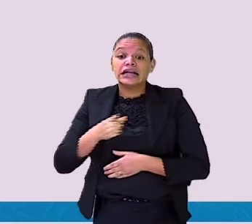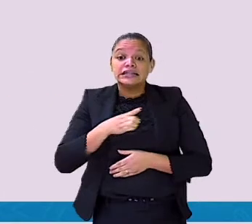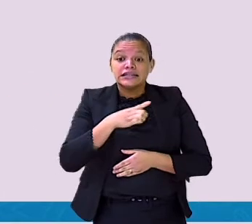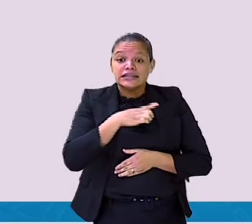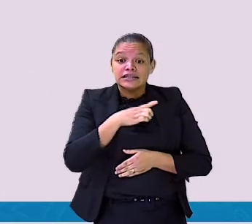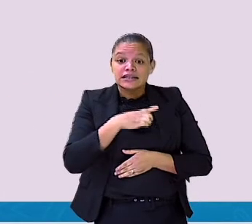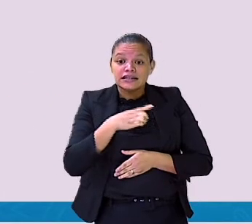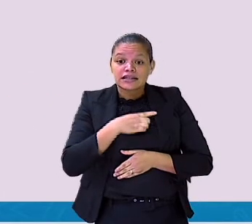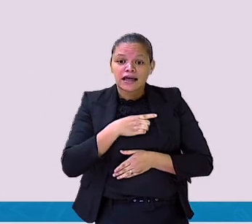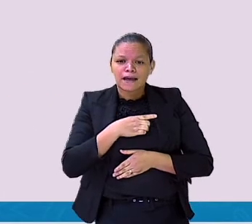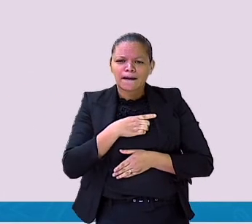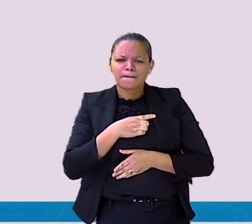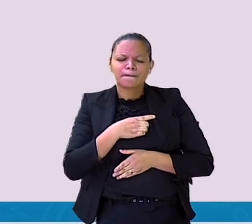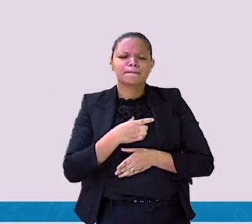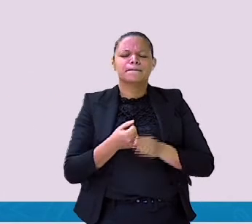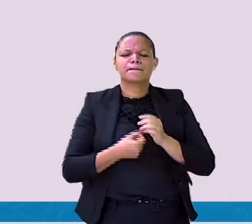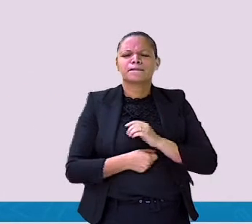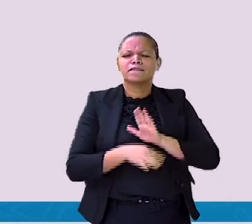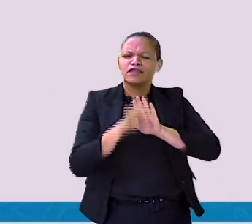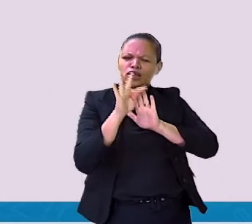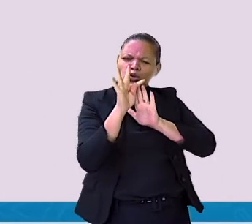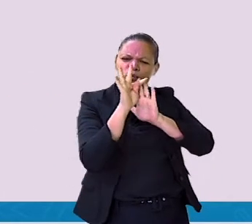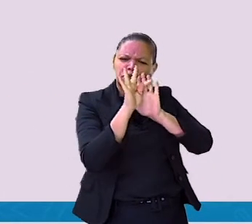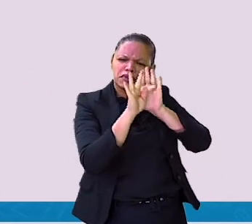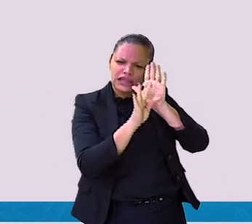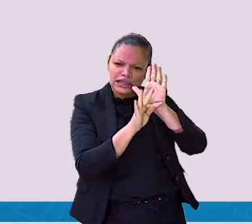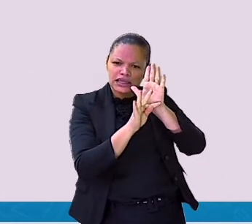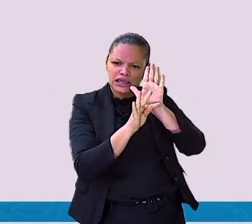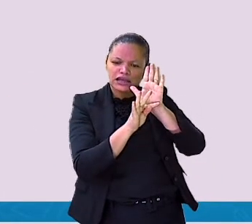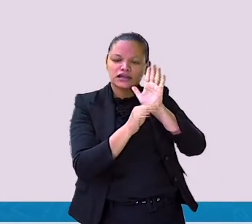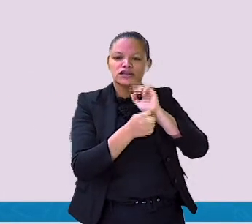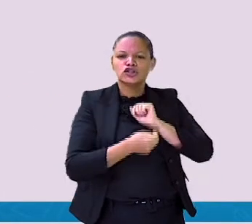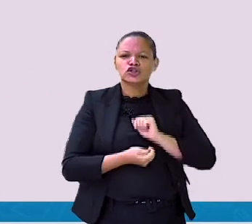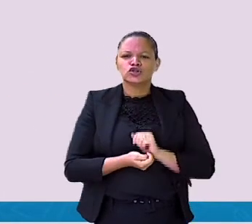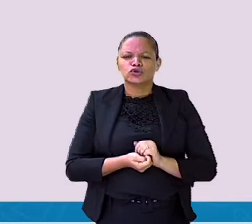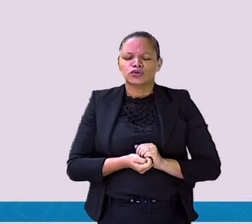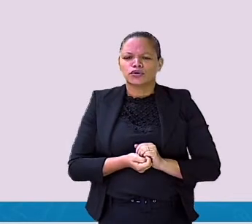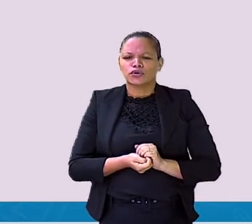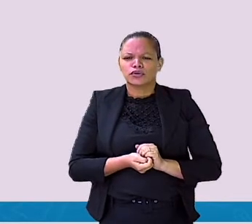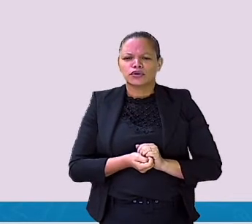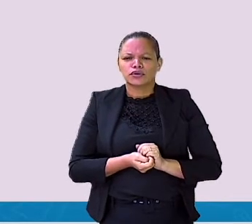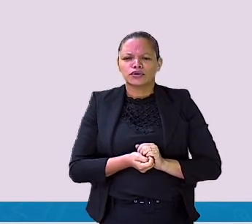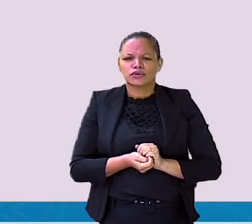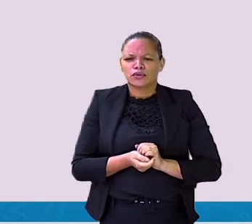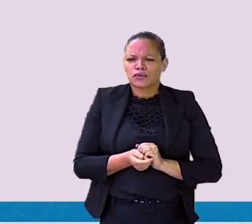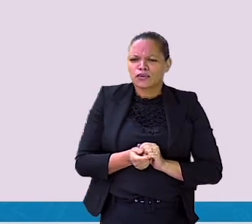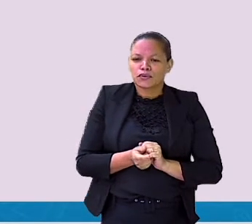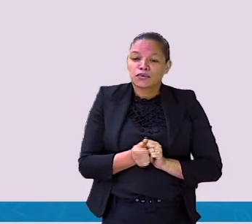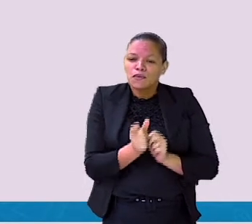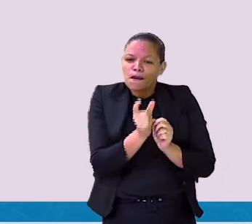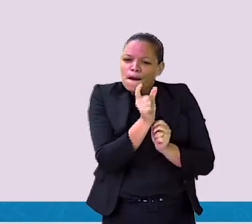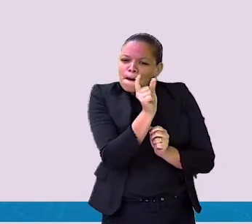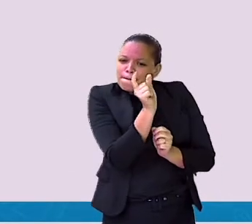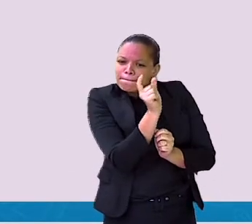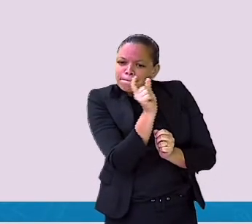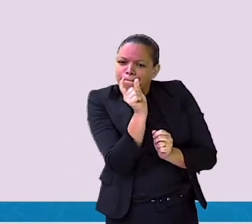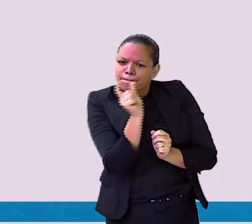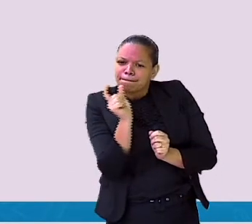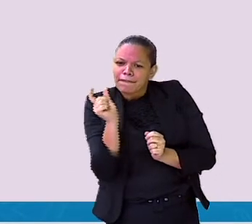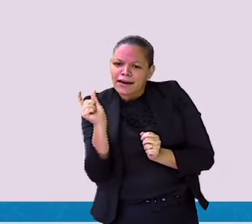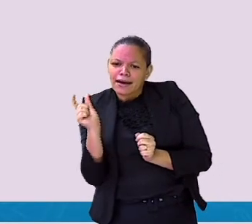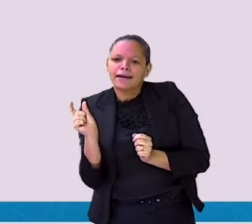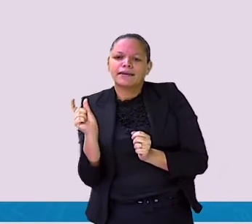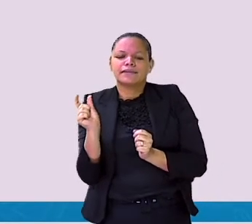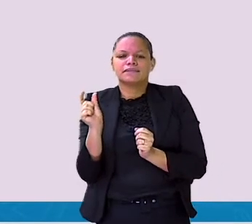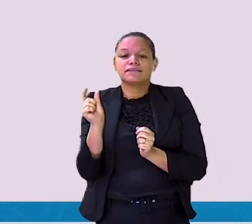partes do nosso texto. E é justamente disso que nós vamos falar agora,